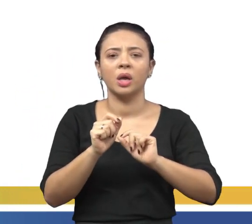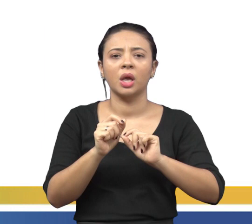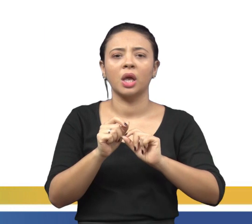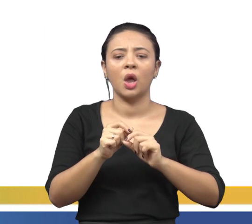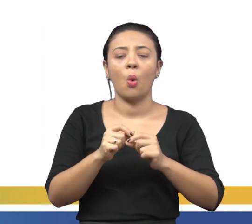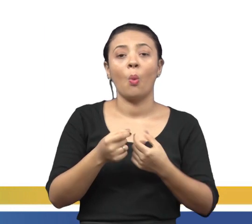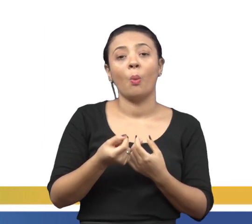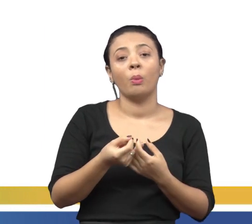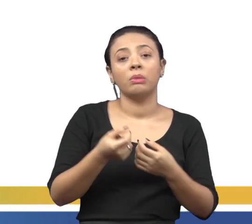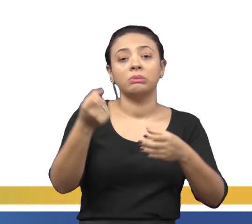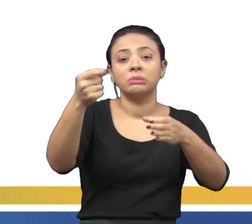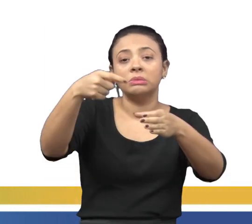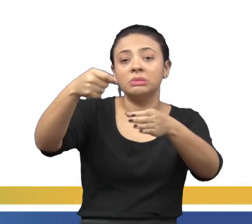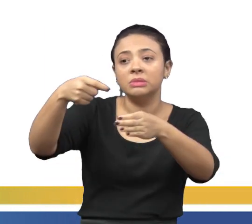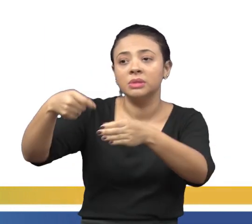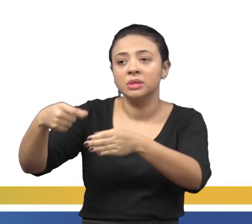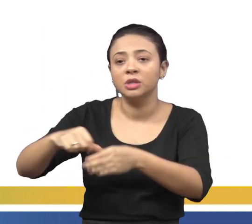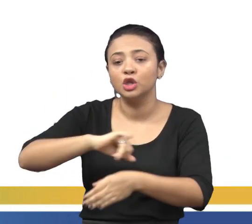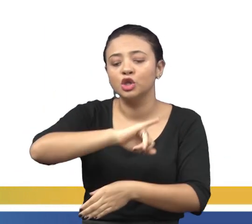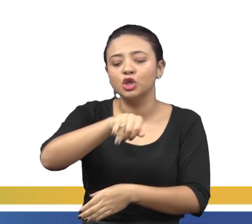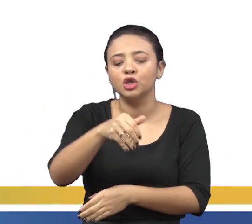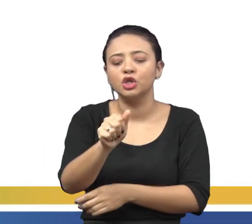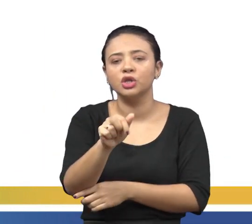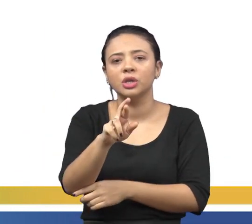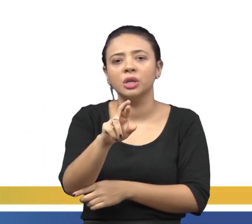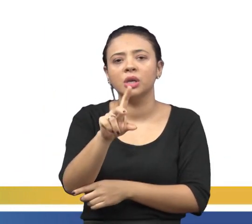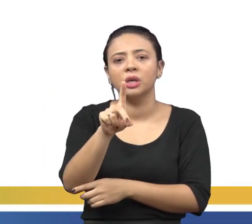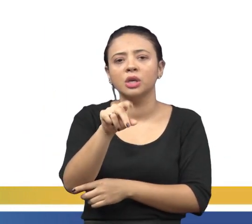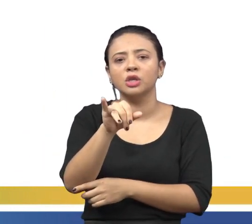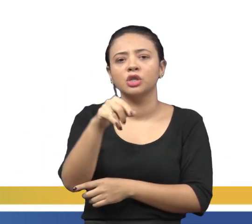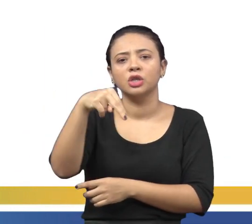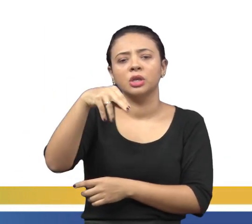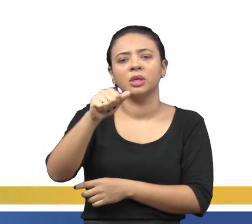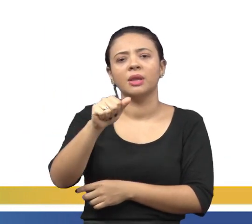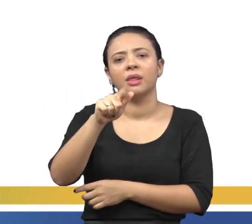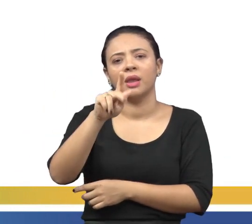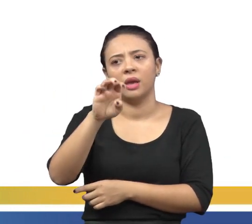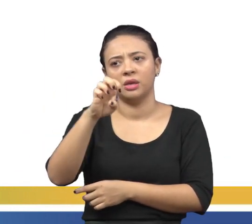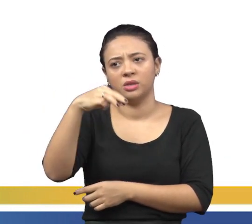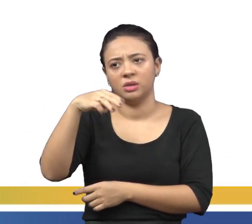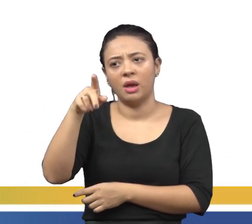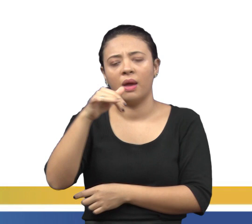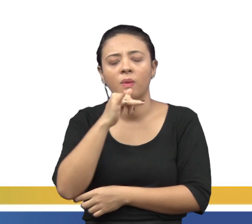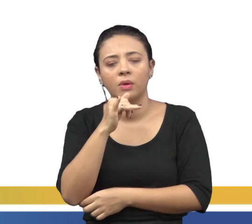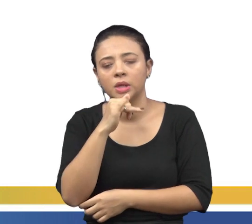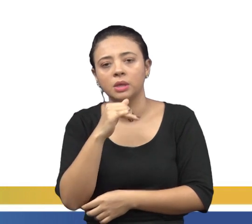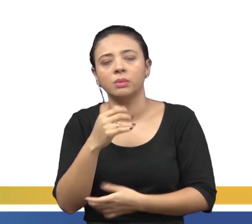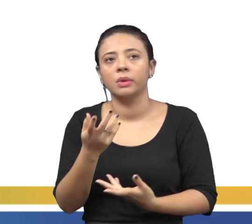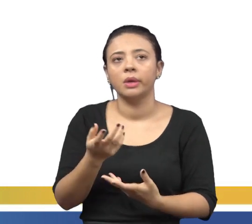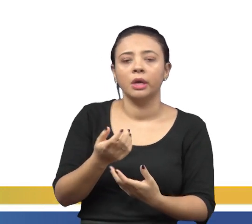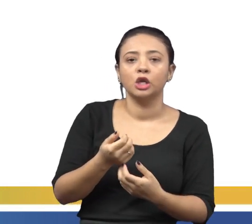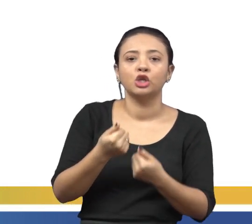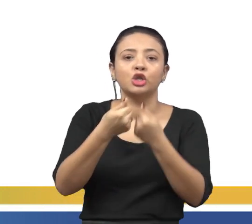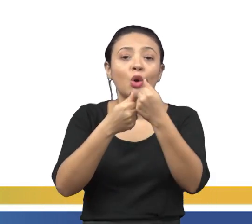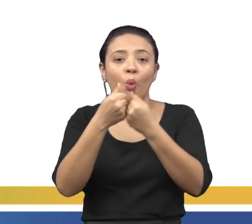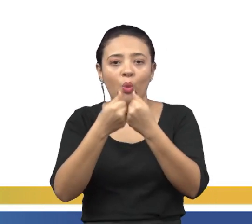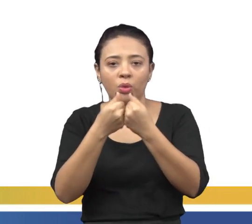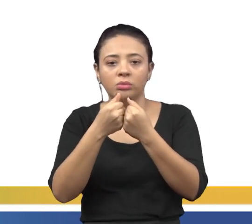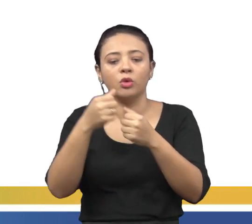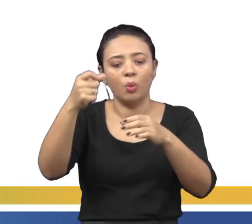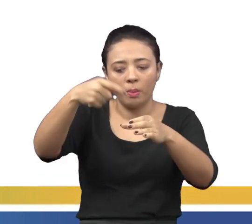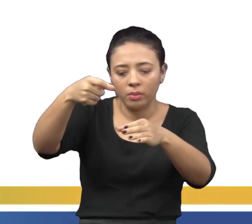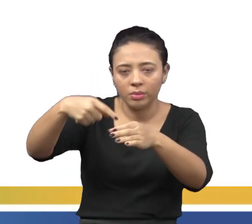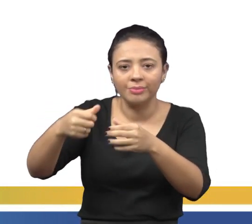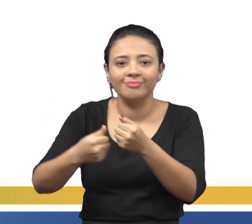de arroz aí. Ele segura a água nessas pequenos degraus aí e dali ele consegue fazer um plantio de